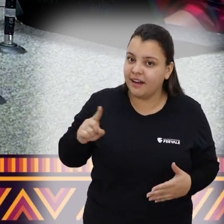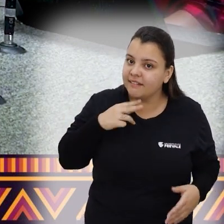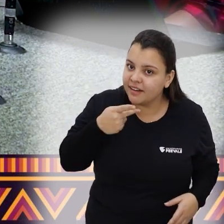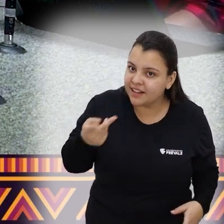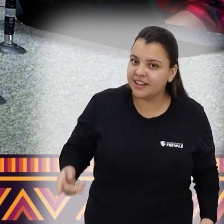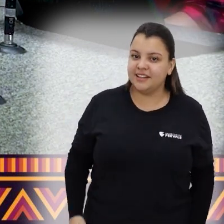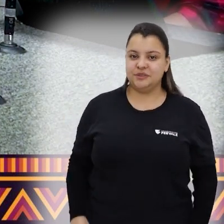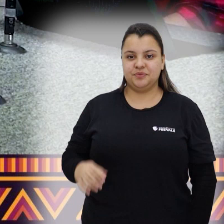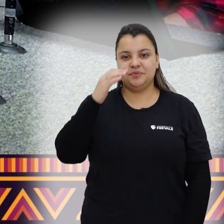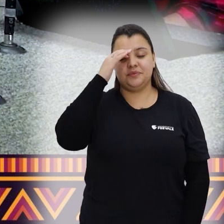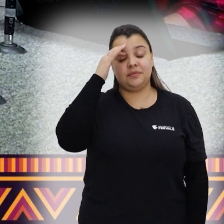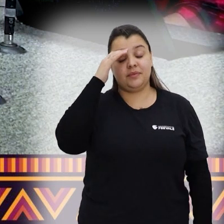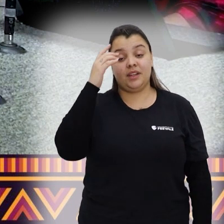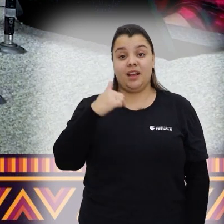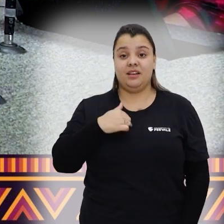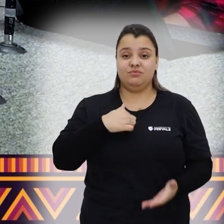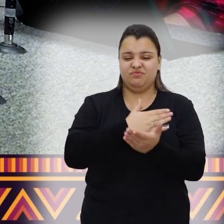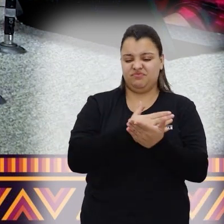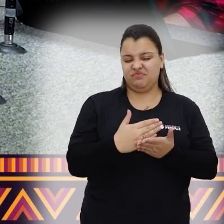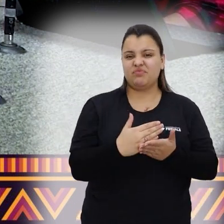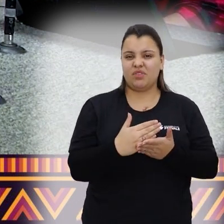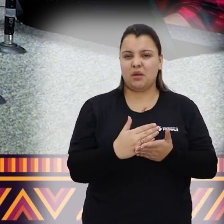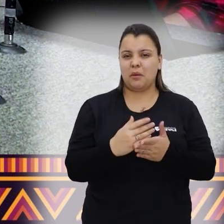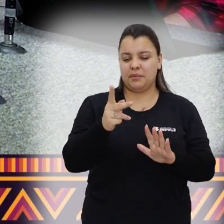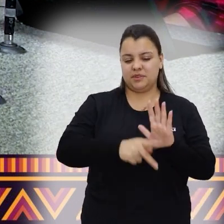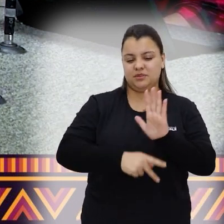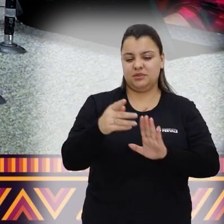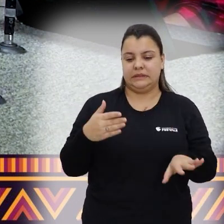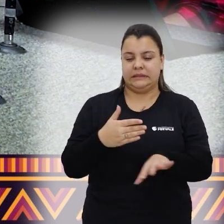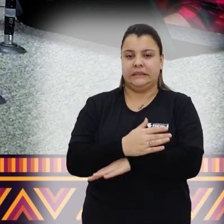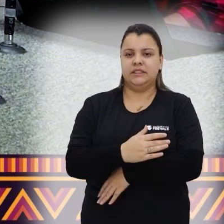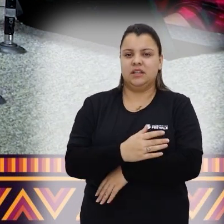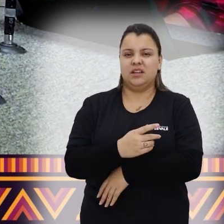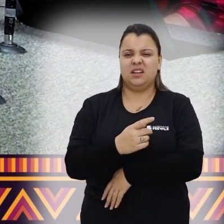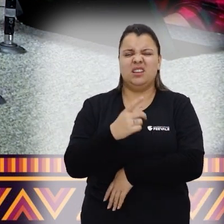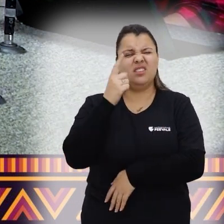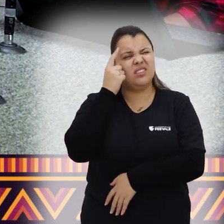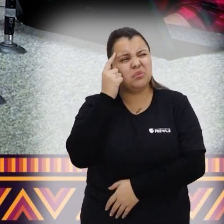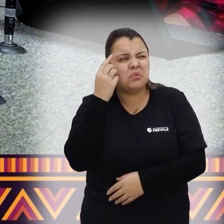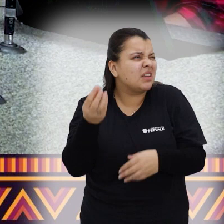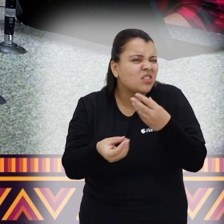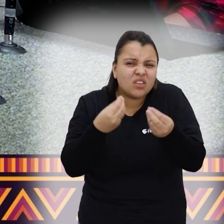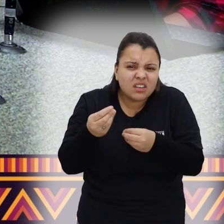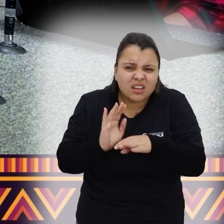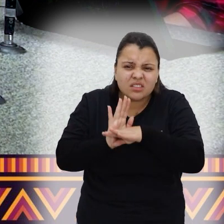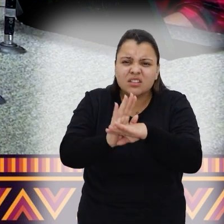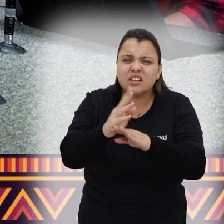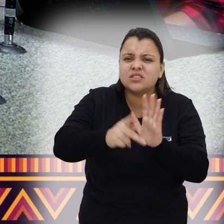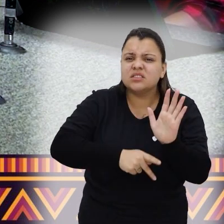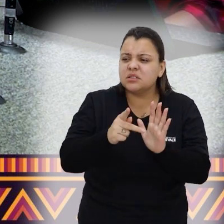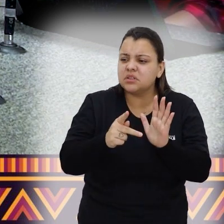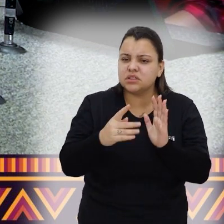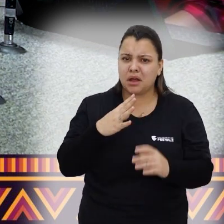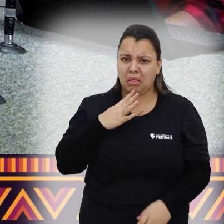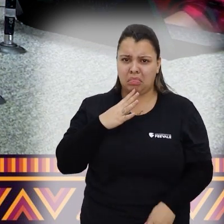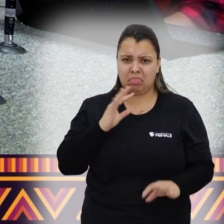Mas é que eu acho que ali também, no começo do projeto, quando eu entrei, eu ficava pensando assim, o que eu vou fazer no projeto? Eu não conheço nada. Tudo que eu tive